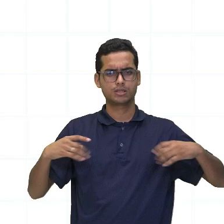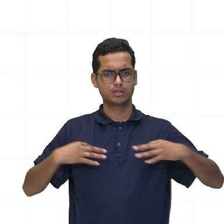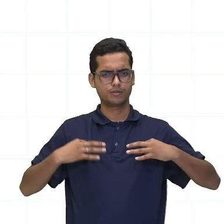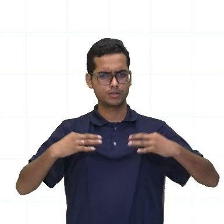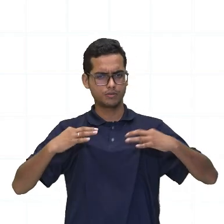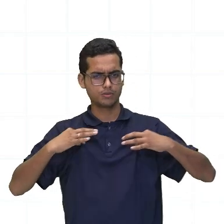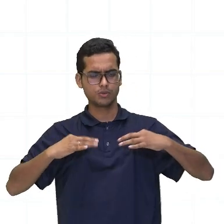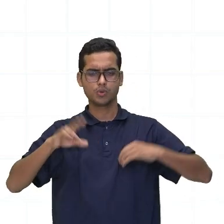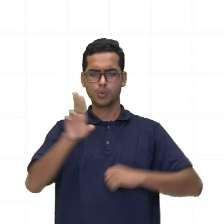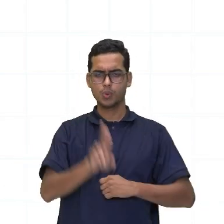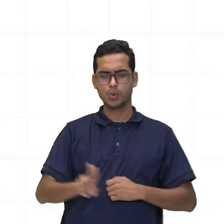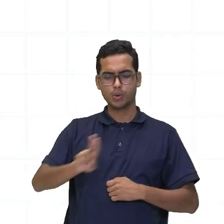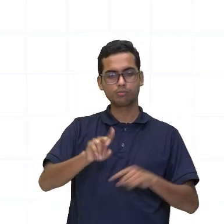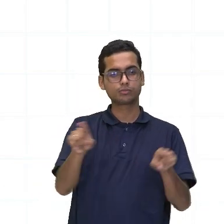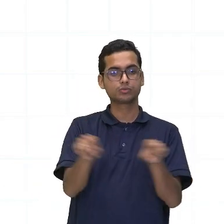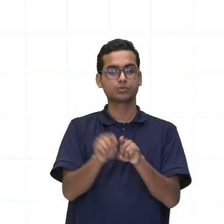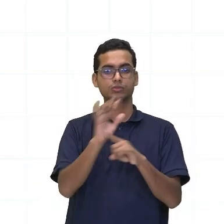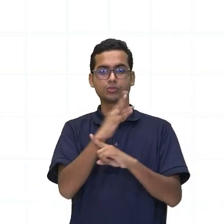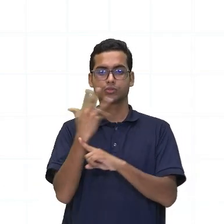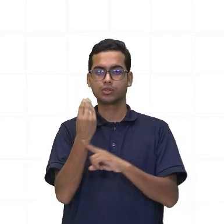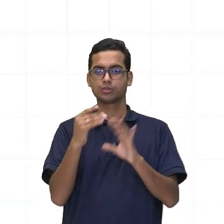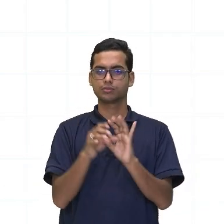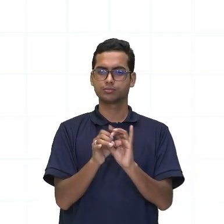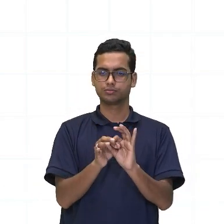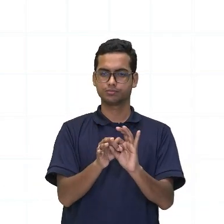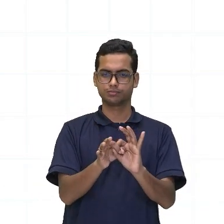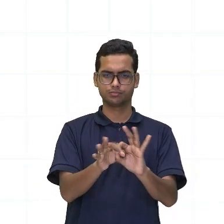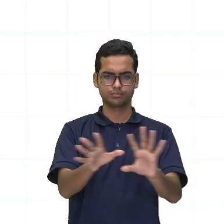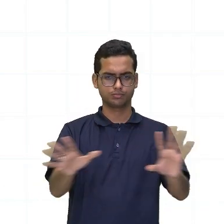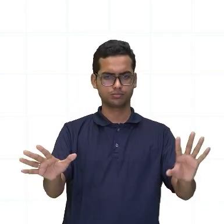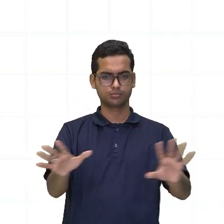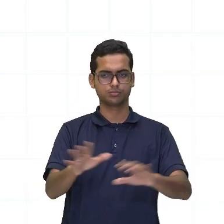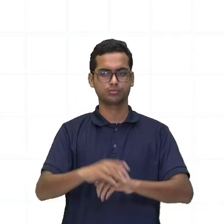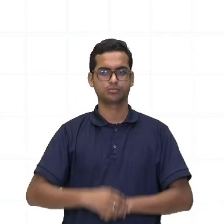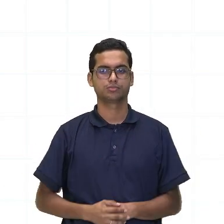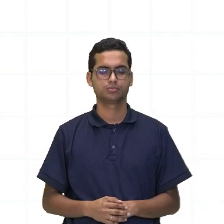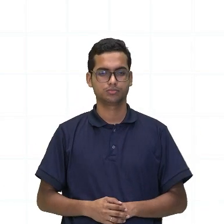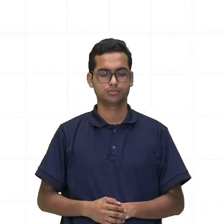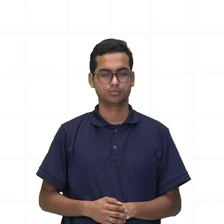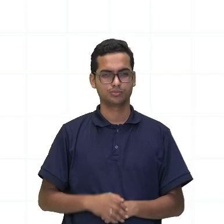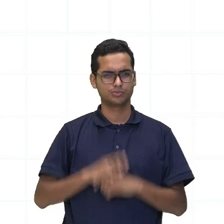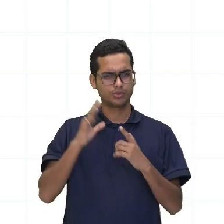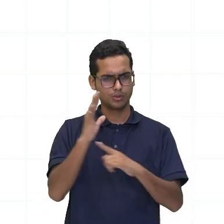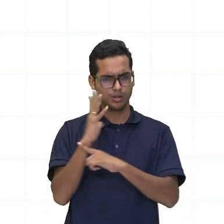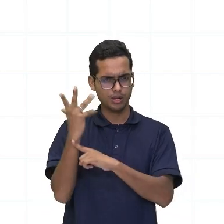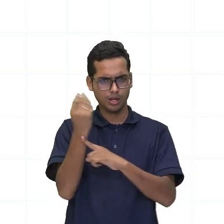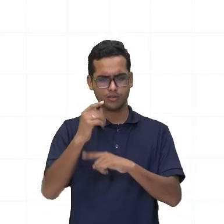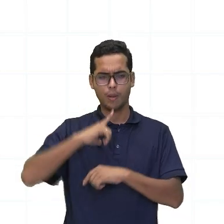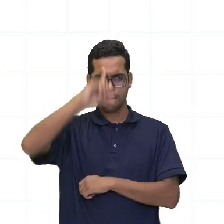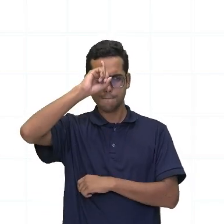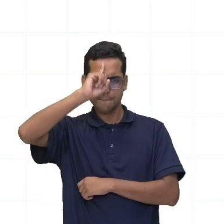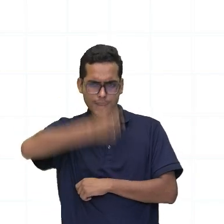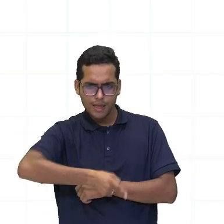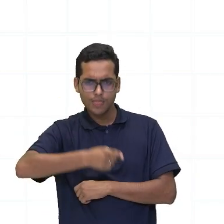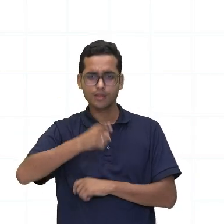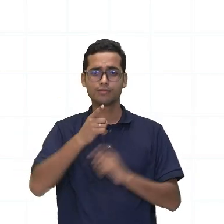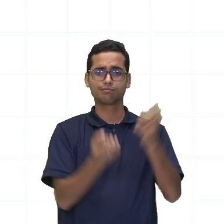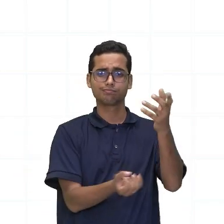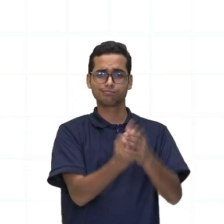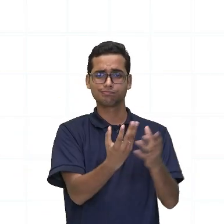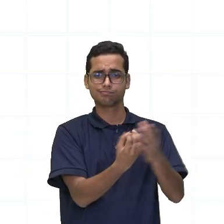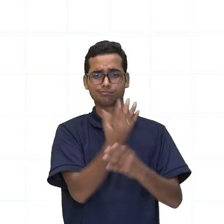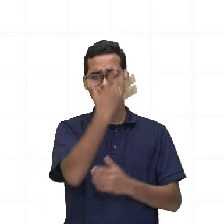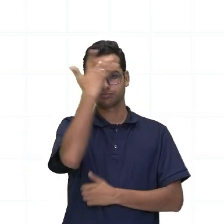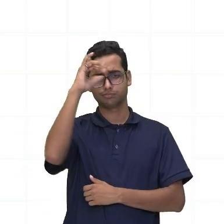etc. A arte ela é livre, né? Então, quando você faz algo que alguém manda você fazer, então quem está produzindo é a pessoa que